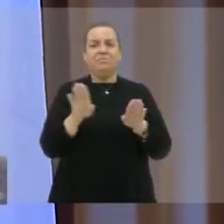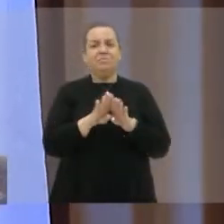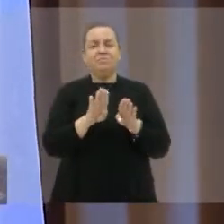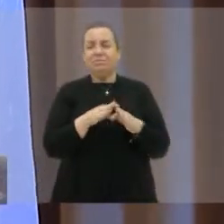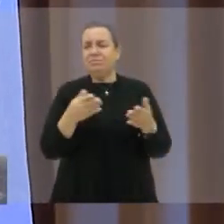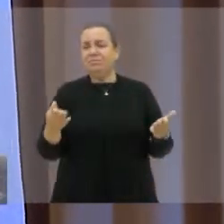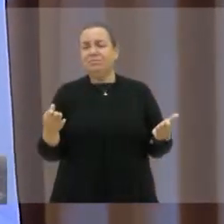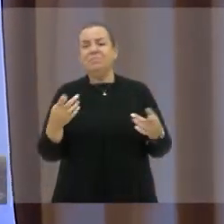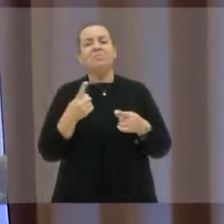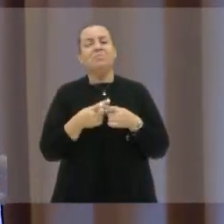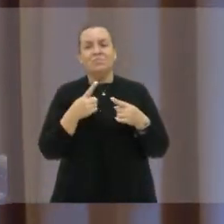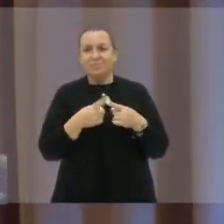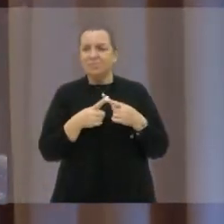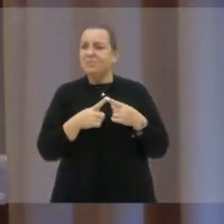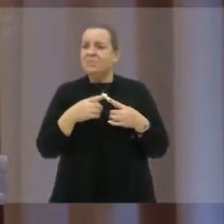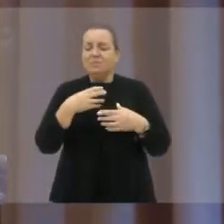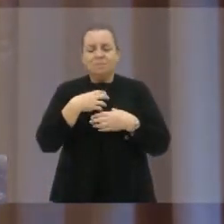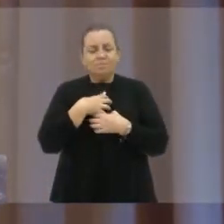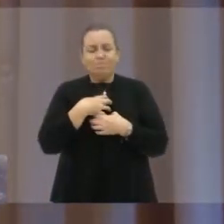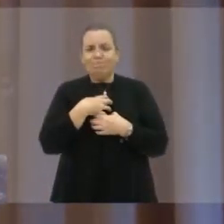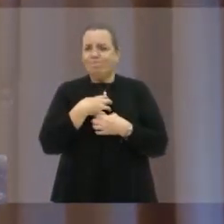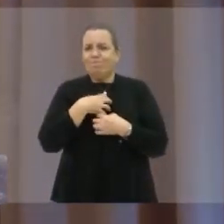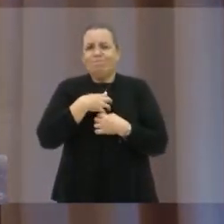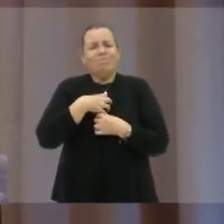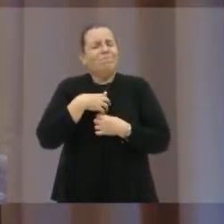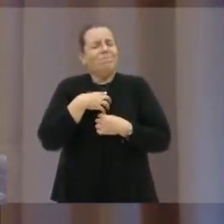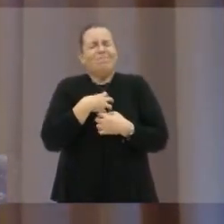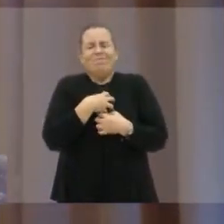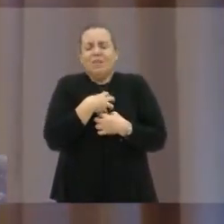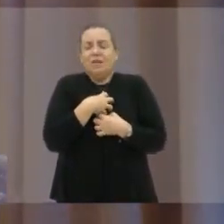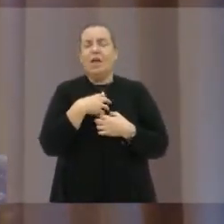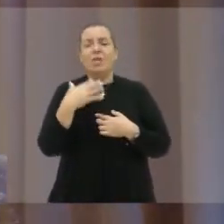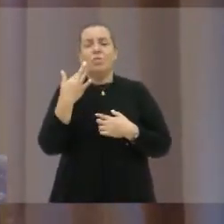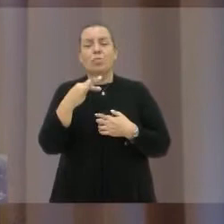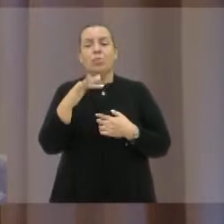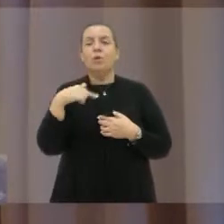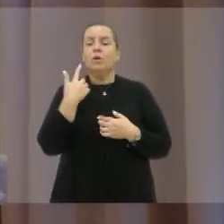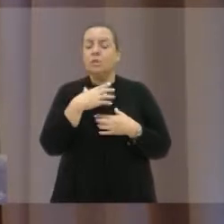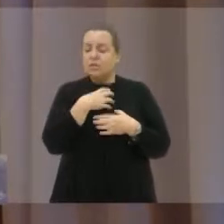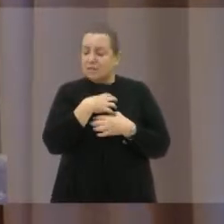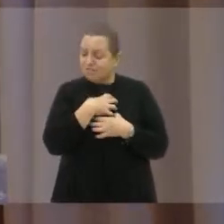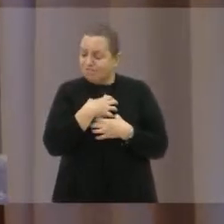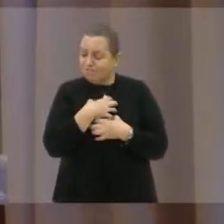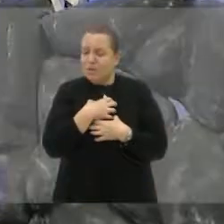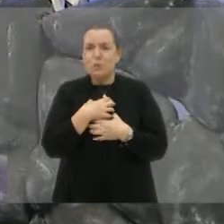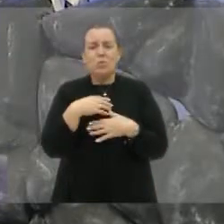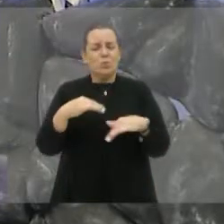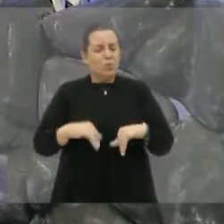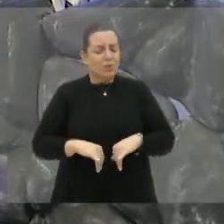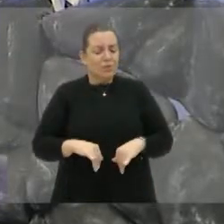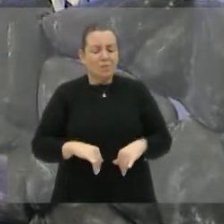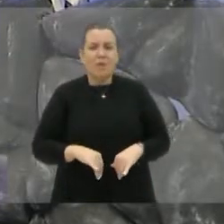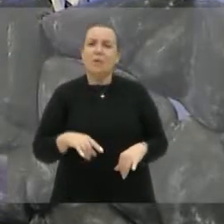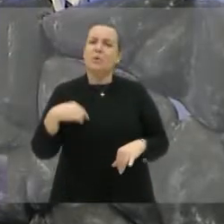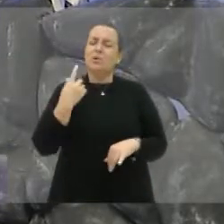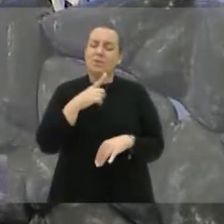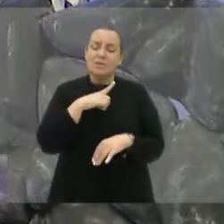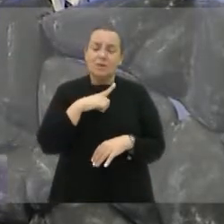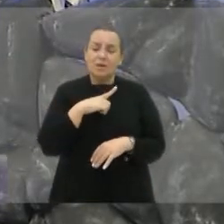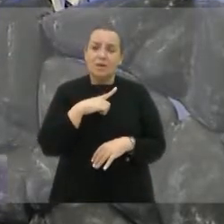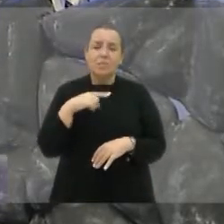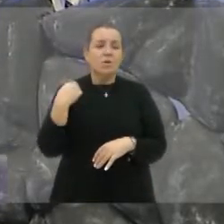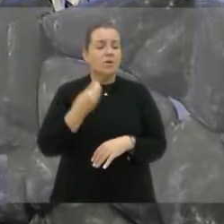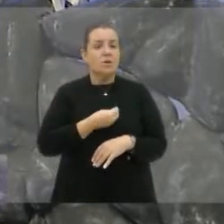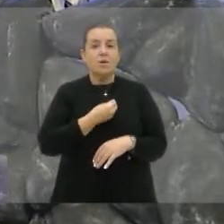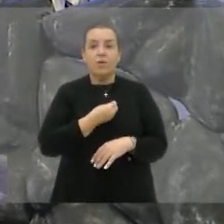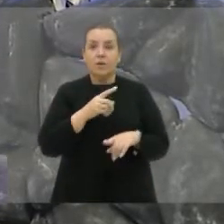porque é sentida por demais a dor que nós passamos, o sofrimento que nós passamos. Mas